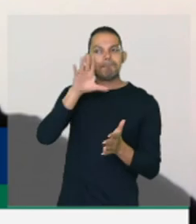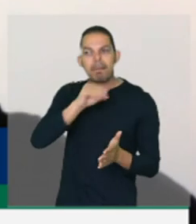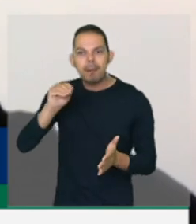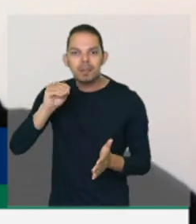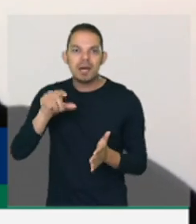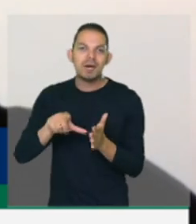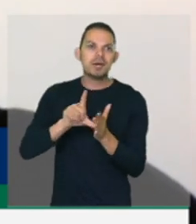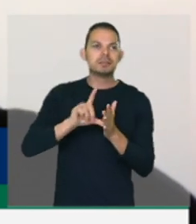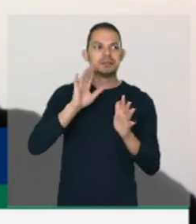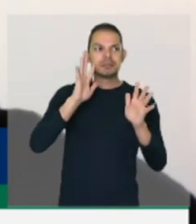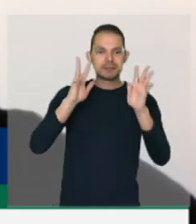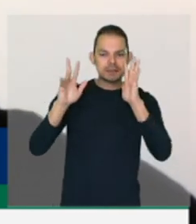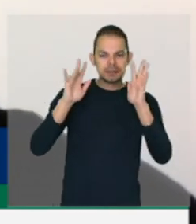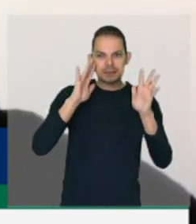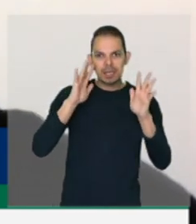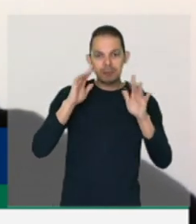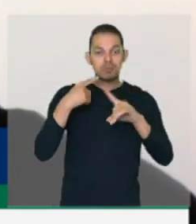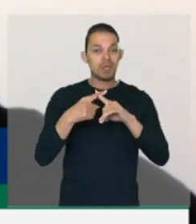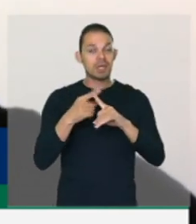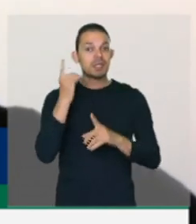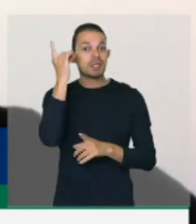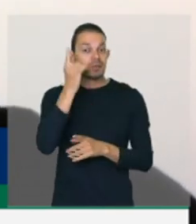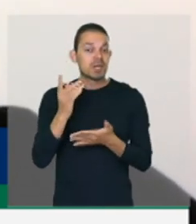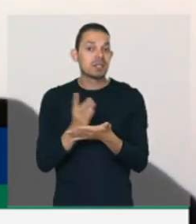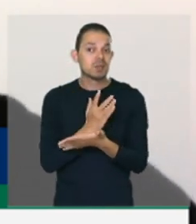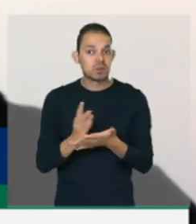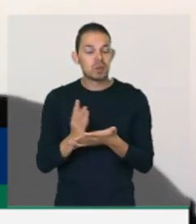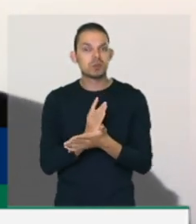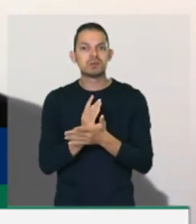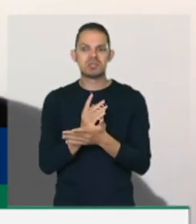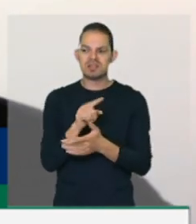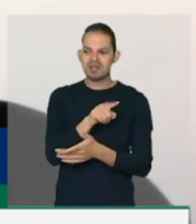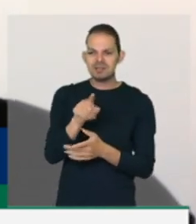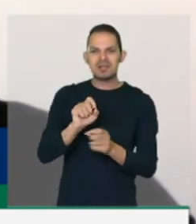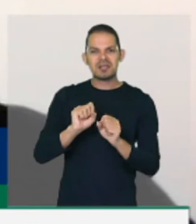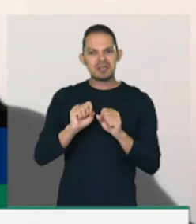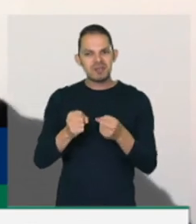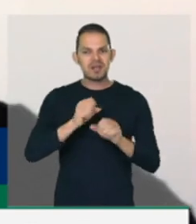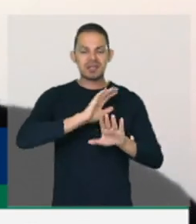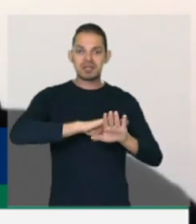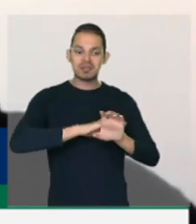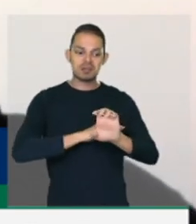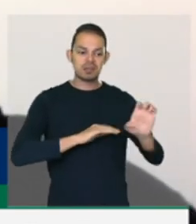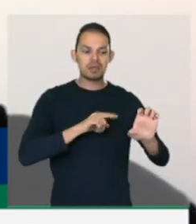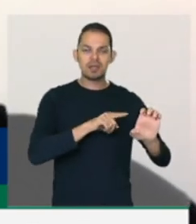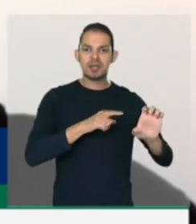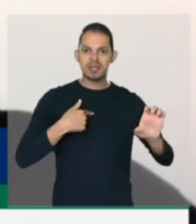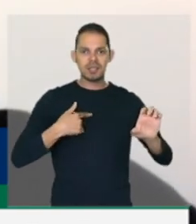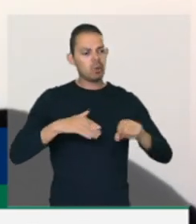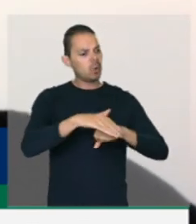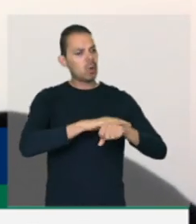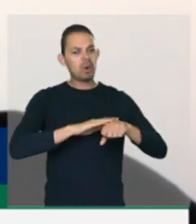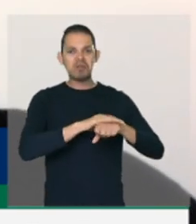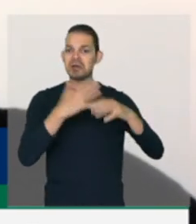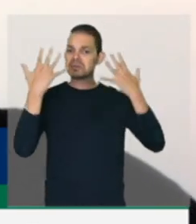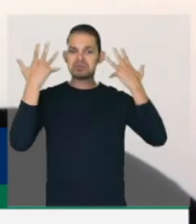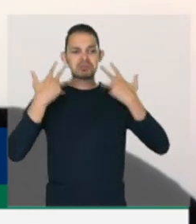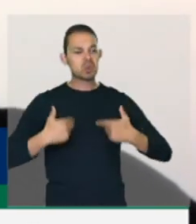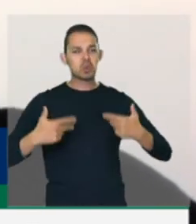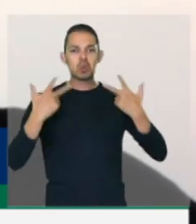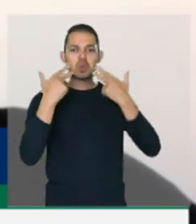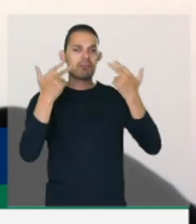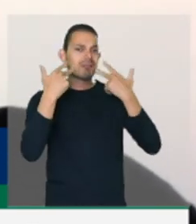Né? Tem deputados aí que são defensores, por exemplo, da ideologia da esquerda, que eu converso naturalmente,